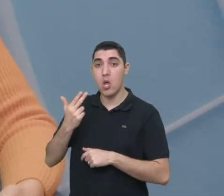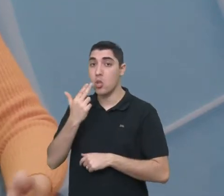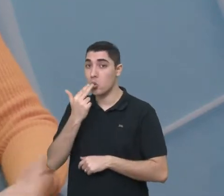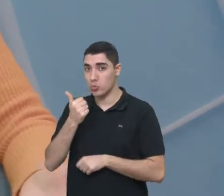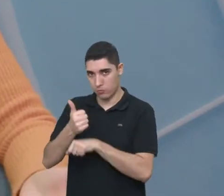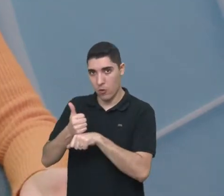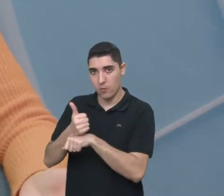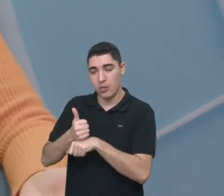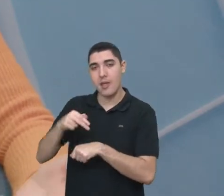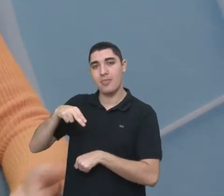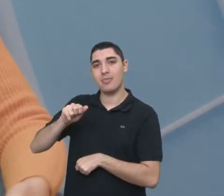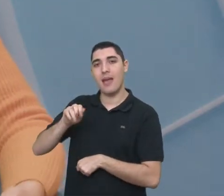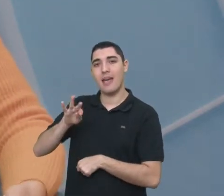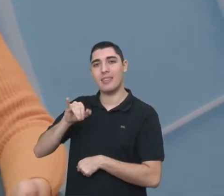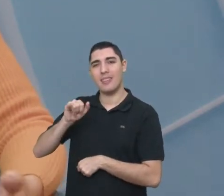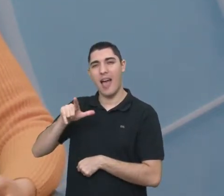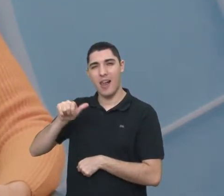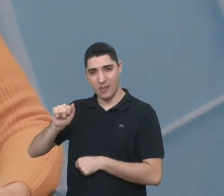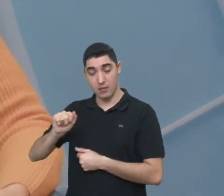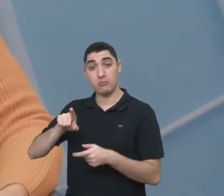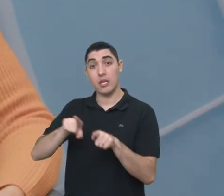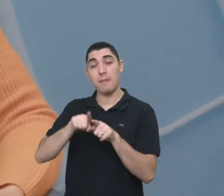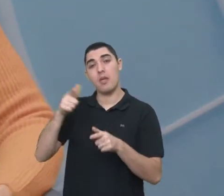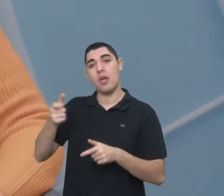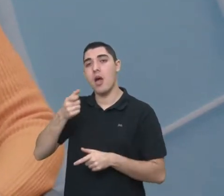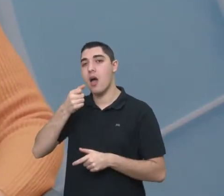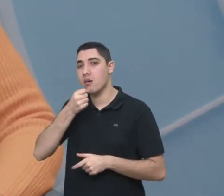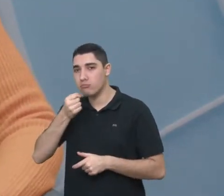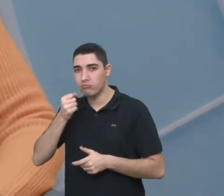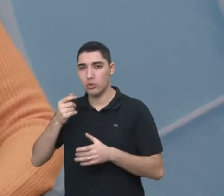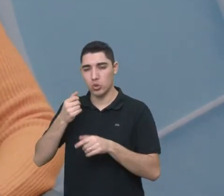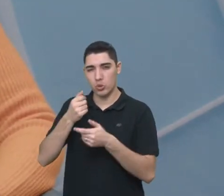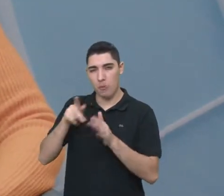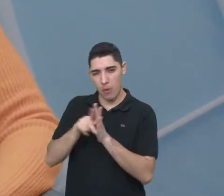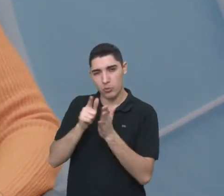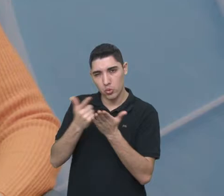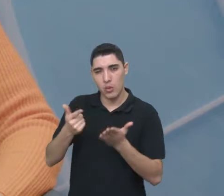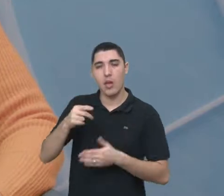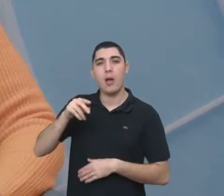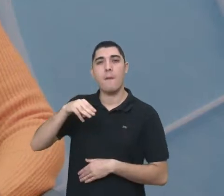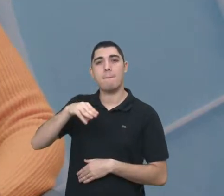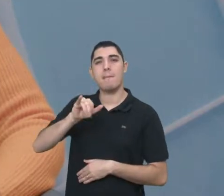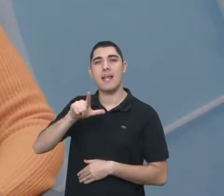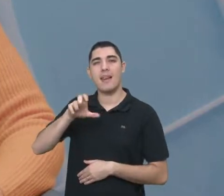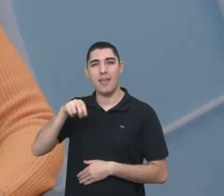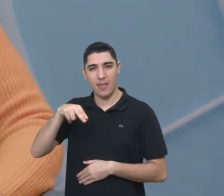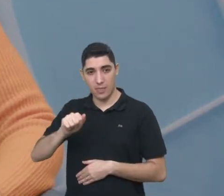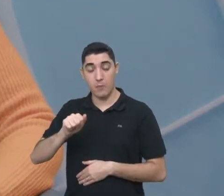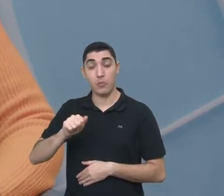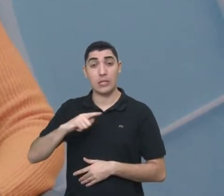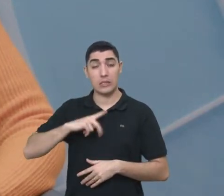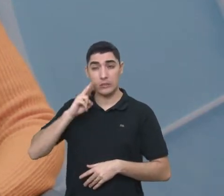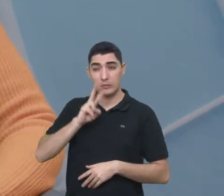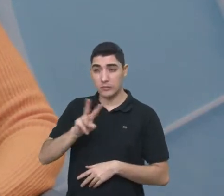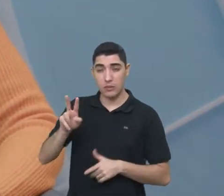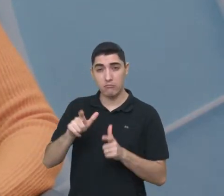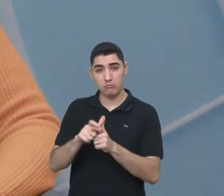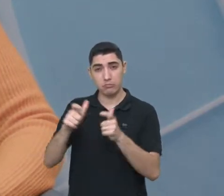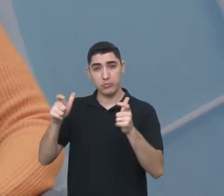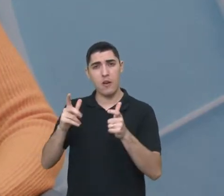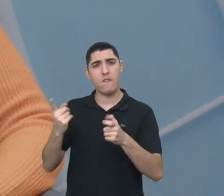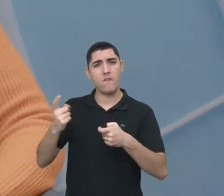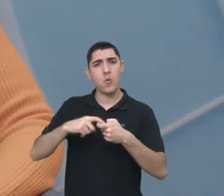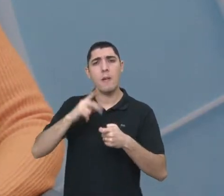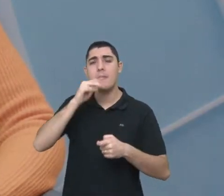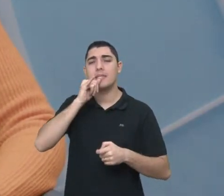nutricionista Natália Petri e a jornalista e pesquisadora Milena Pérez. Nos últimos meses, a gente tem percebido com mais frequência a volta